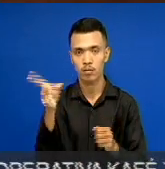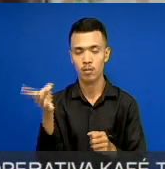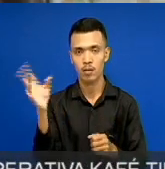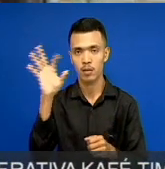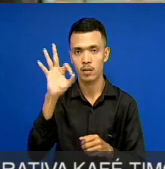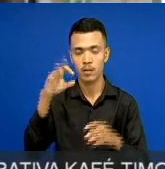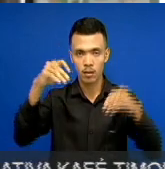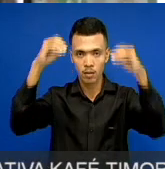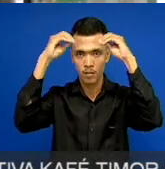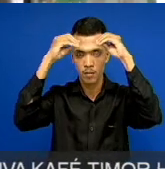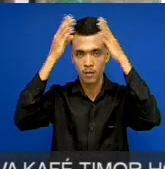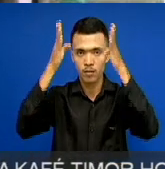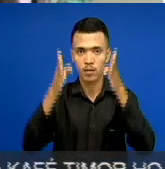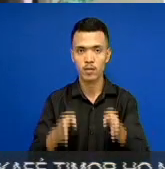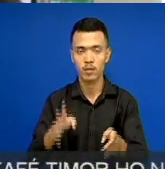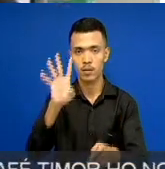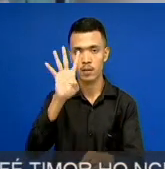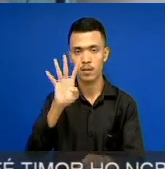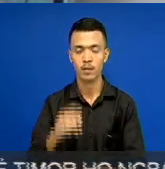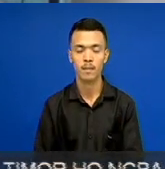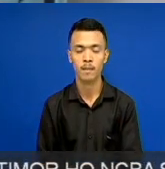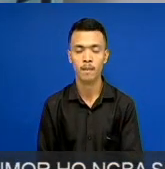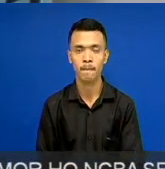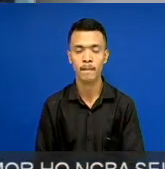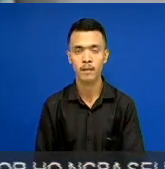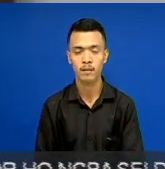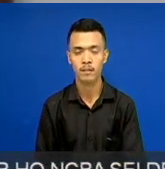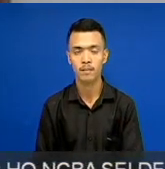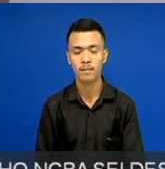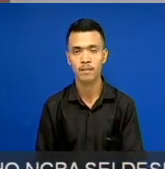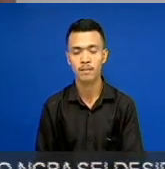professor Nenhat. Rusila Oten, Júlio Cessas, ba RTTL.